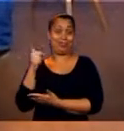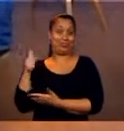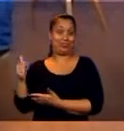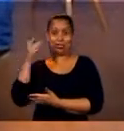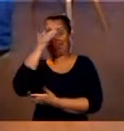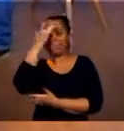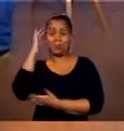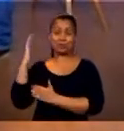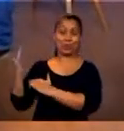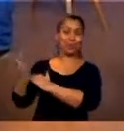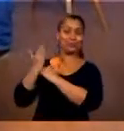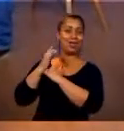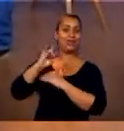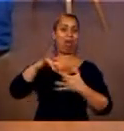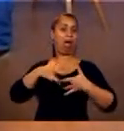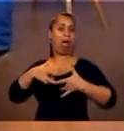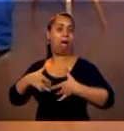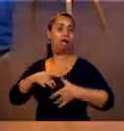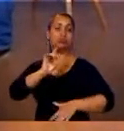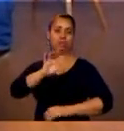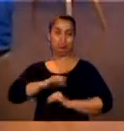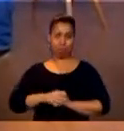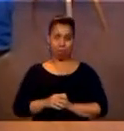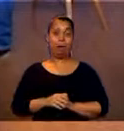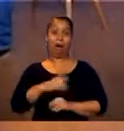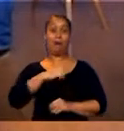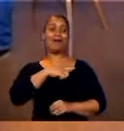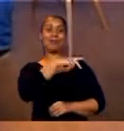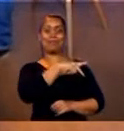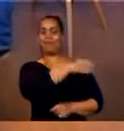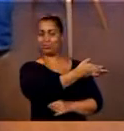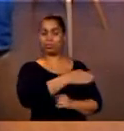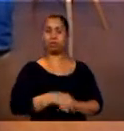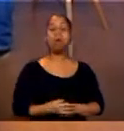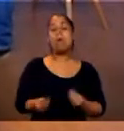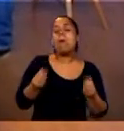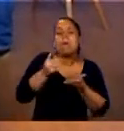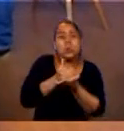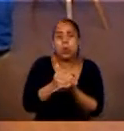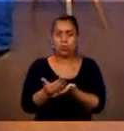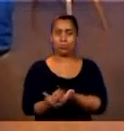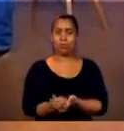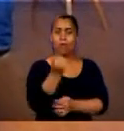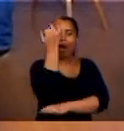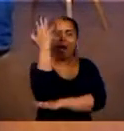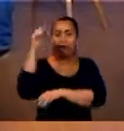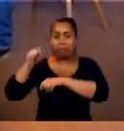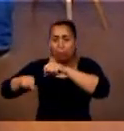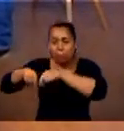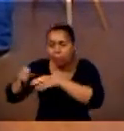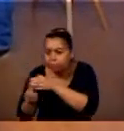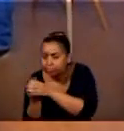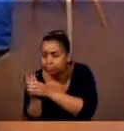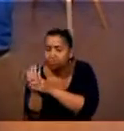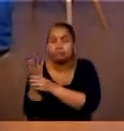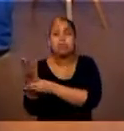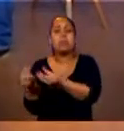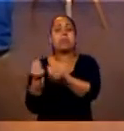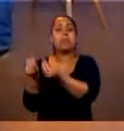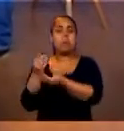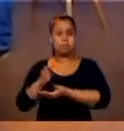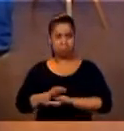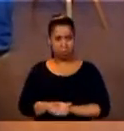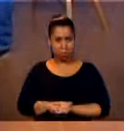no coração, né? Isso, eu ia te perguntar isso. Vocês começaram como? Plantando essas árvores, cuidando, quando você diz defesa dos